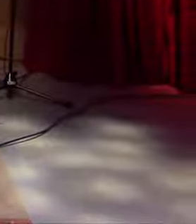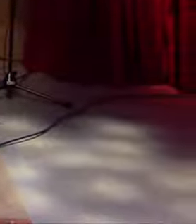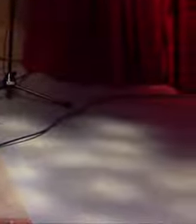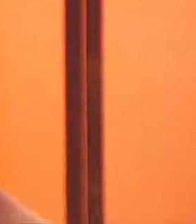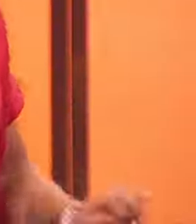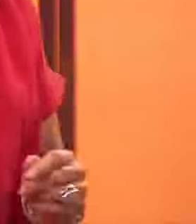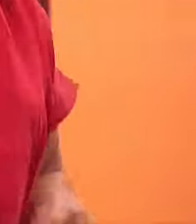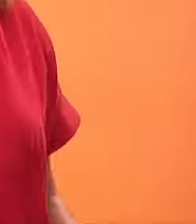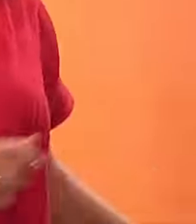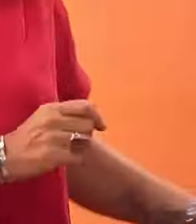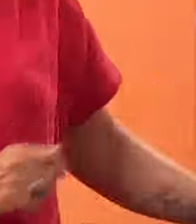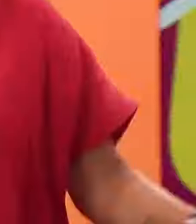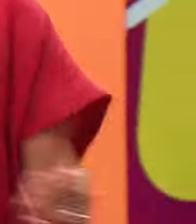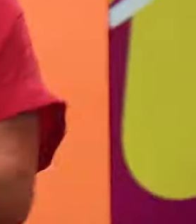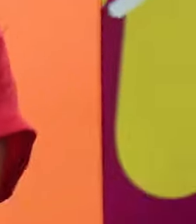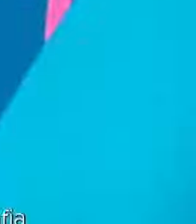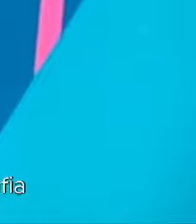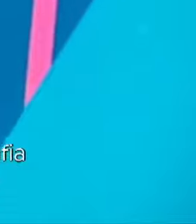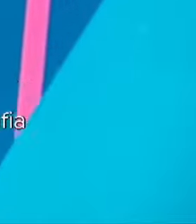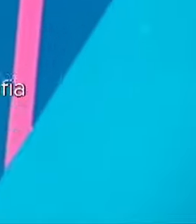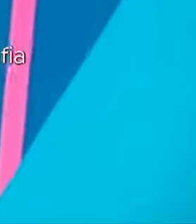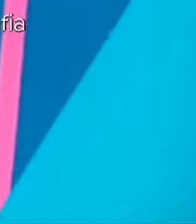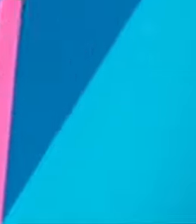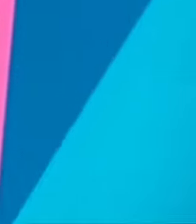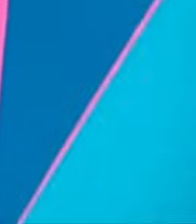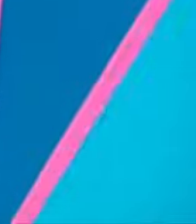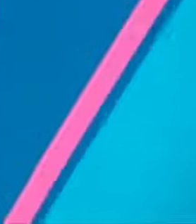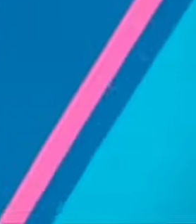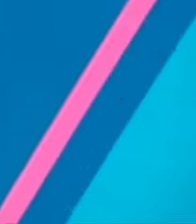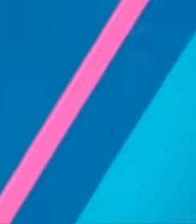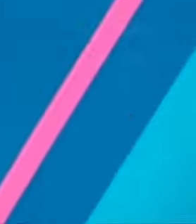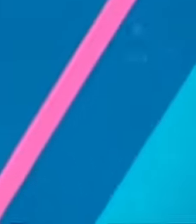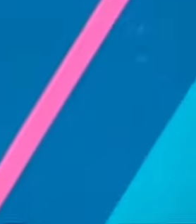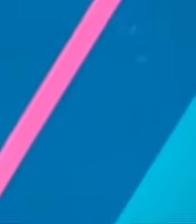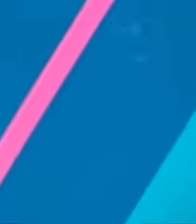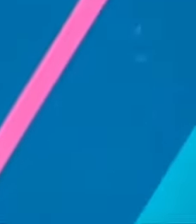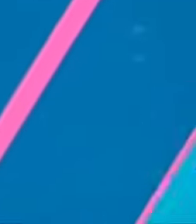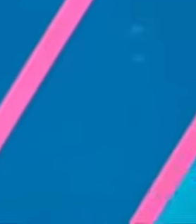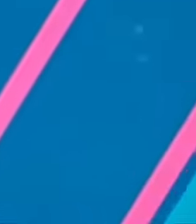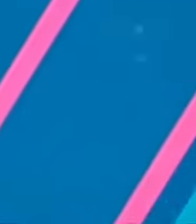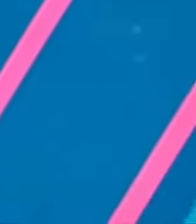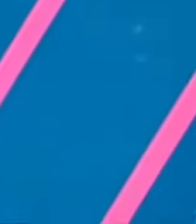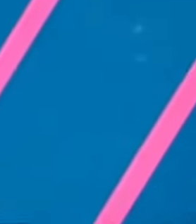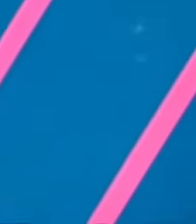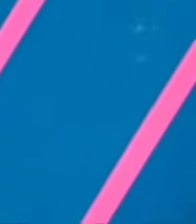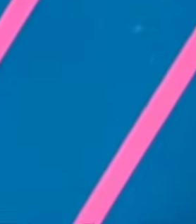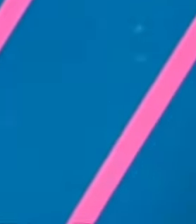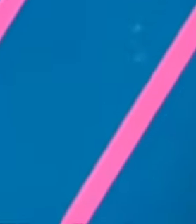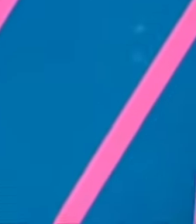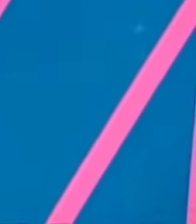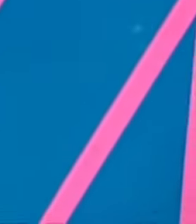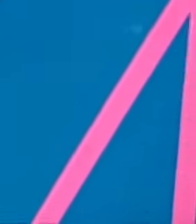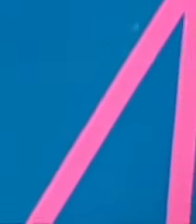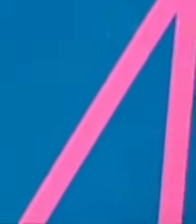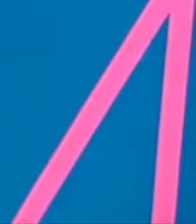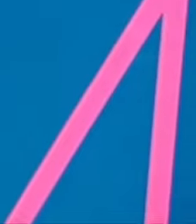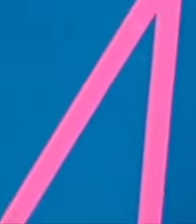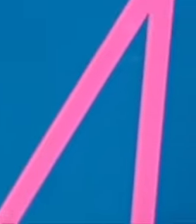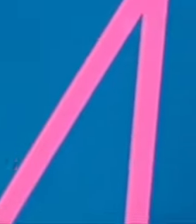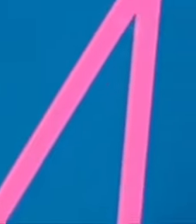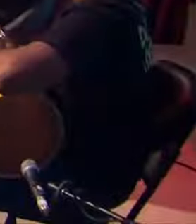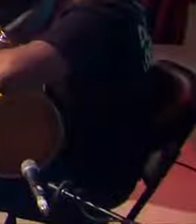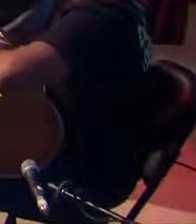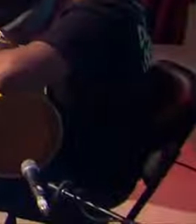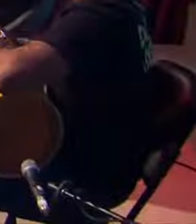pirada. Família também quero pirada. Pai, mãe, é, oi, oi. Catuca,